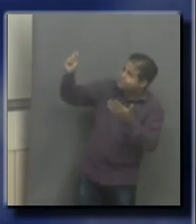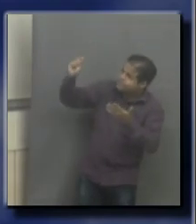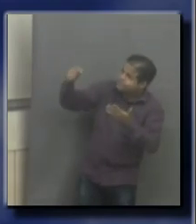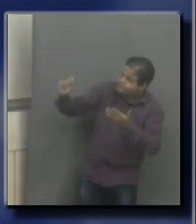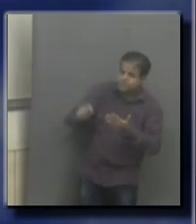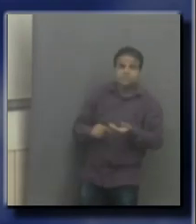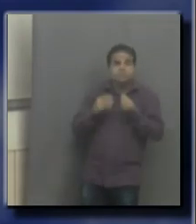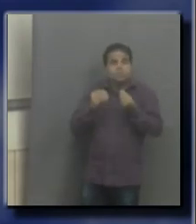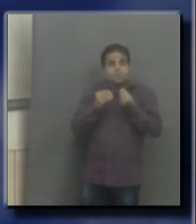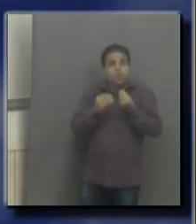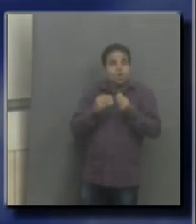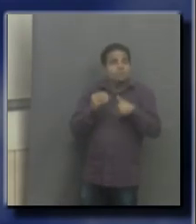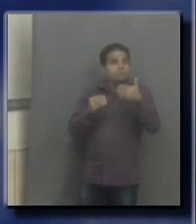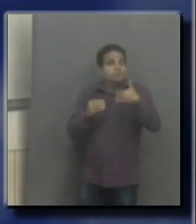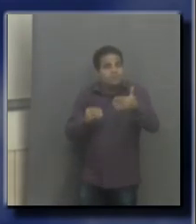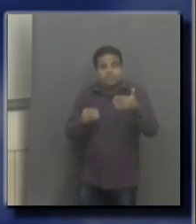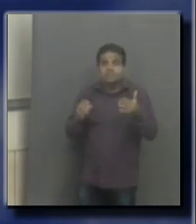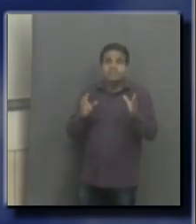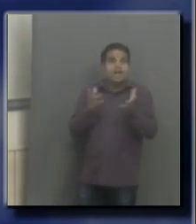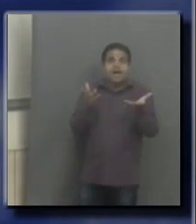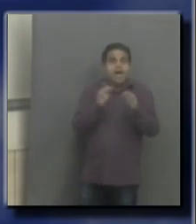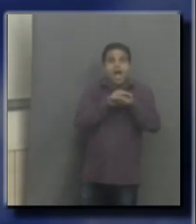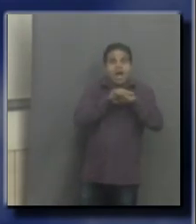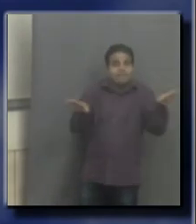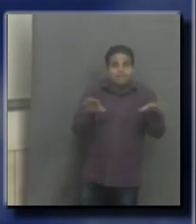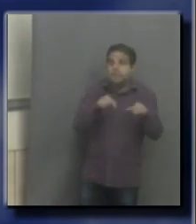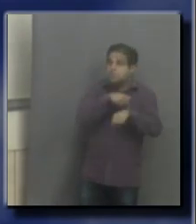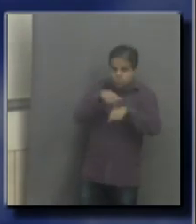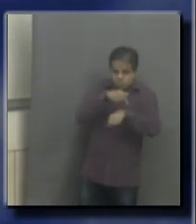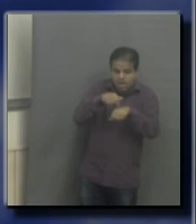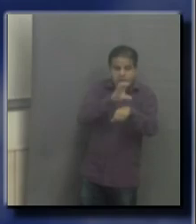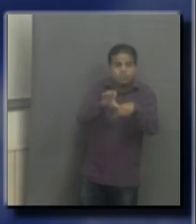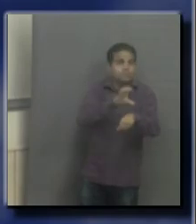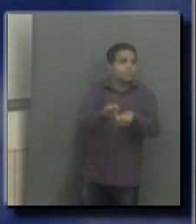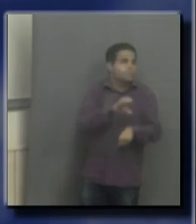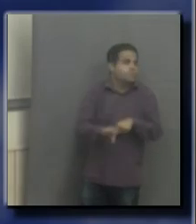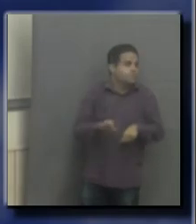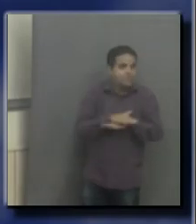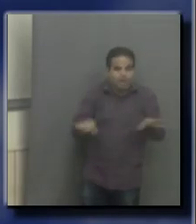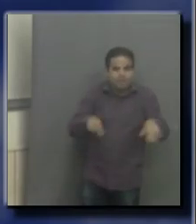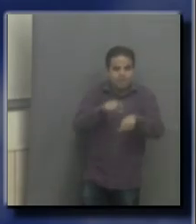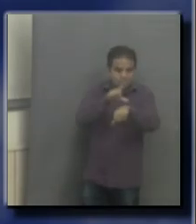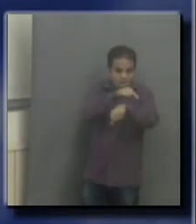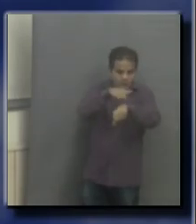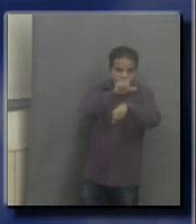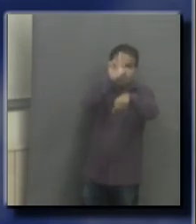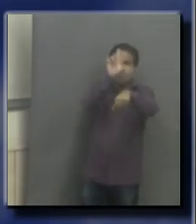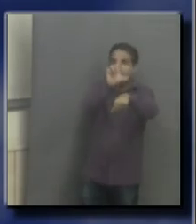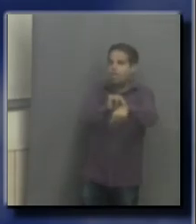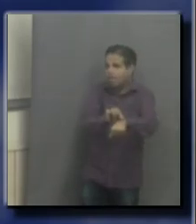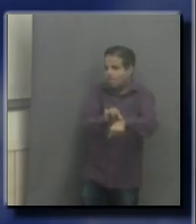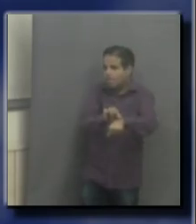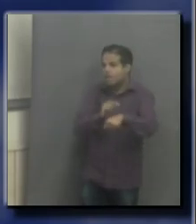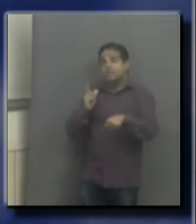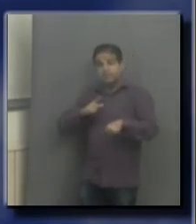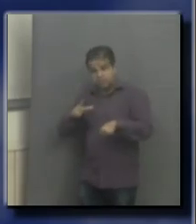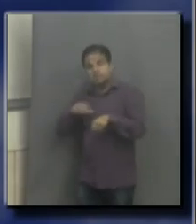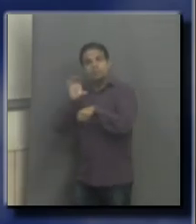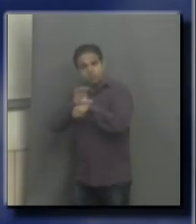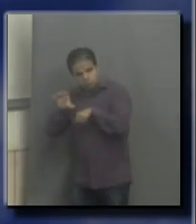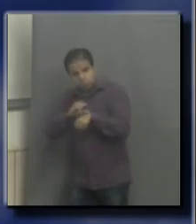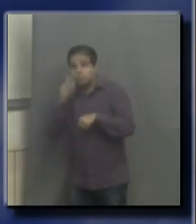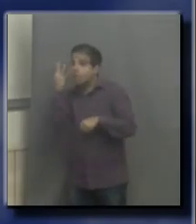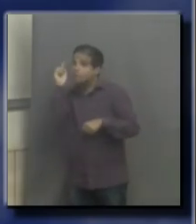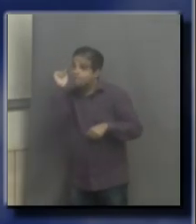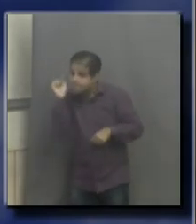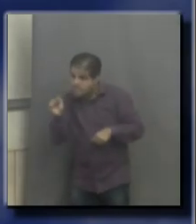têm comido a carga horária dos nossos cursos, né? Então, pensem que, se nós temos que ter um curso de